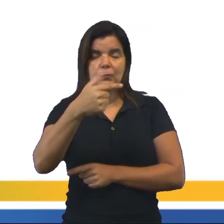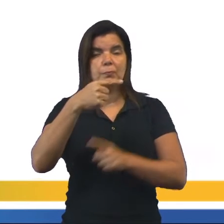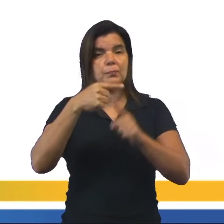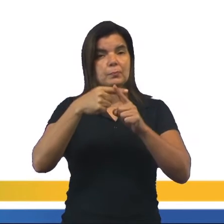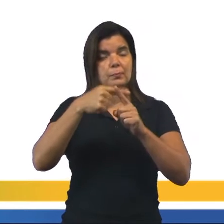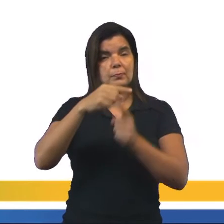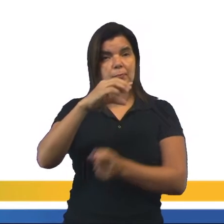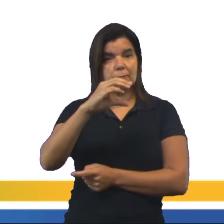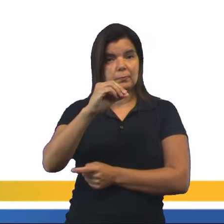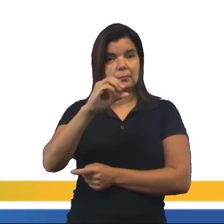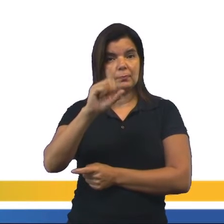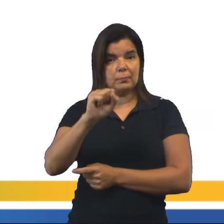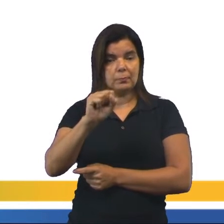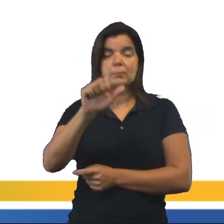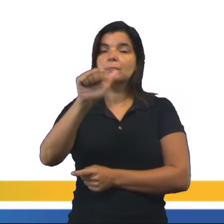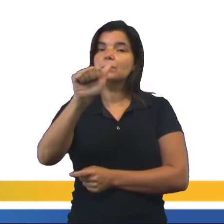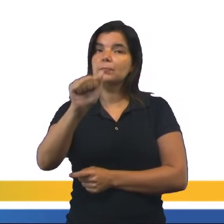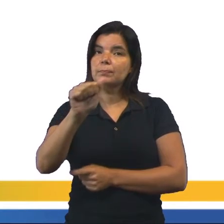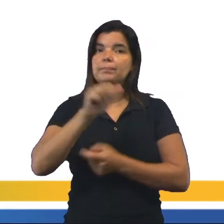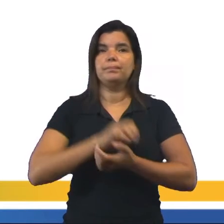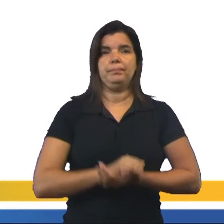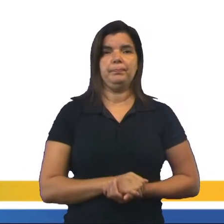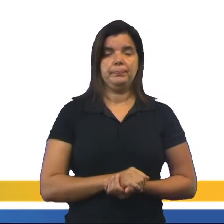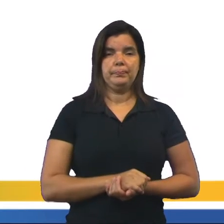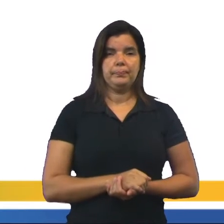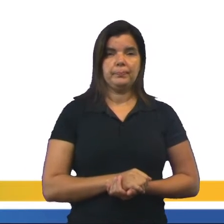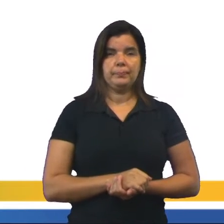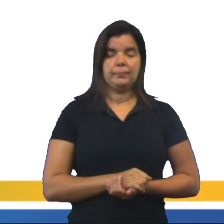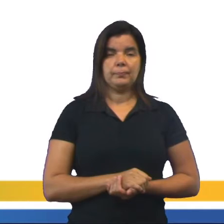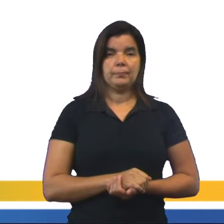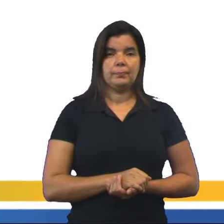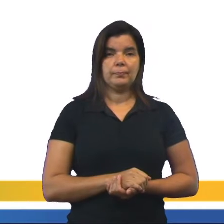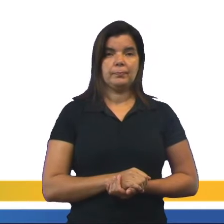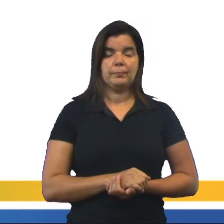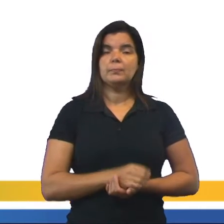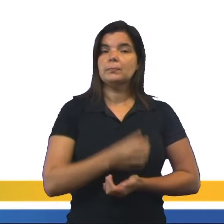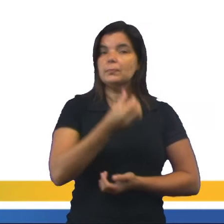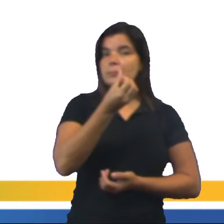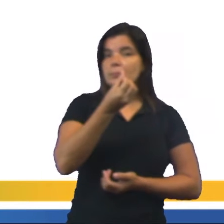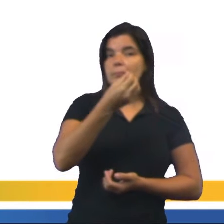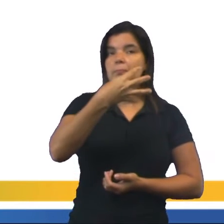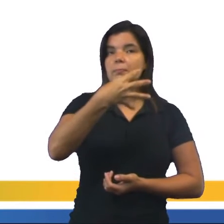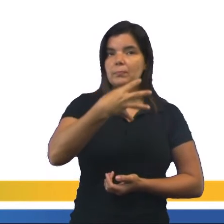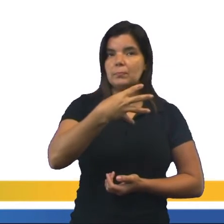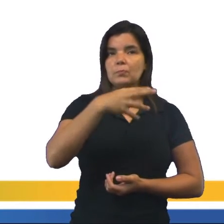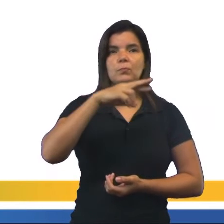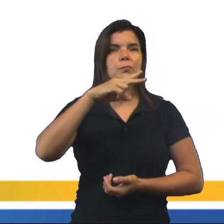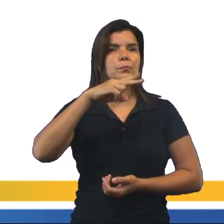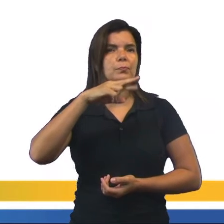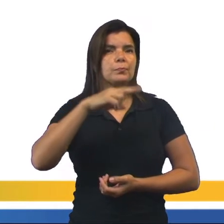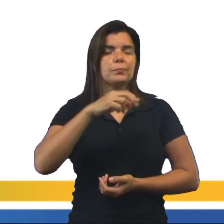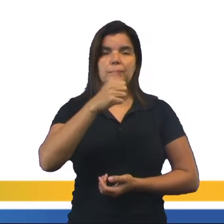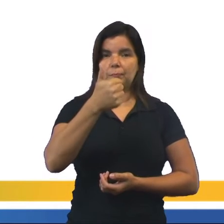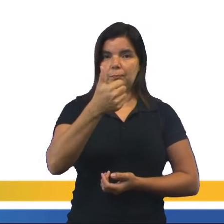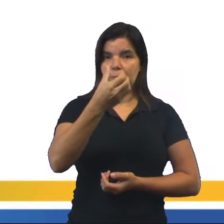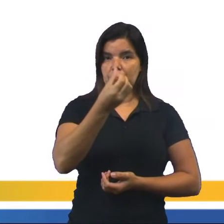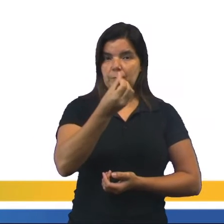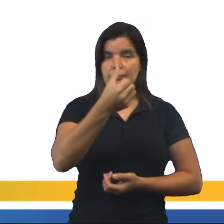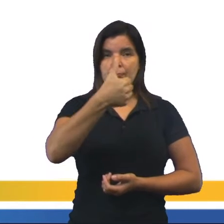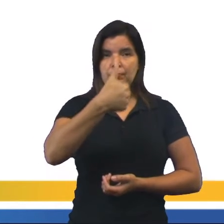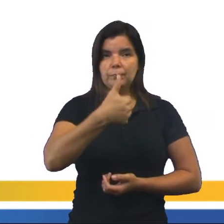7,82 vezes o cosseno do ângulo A. Tá? 64 é igual a